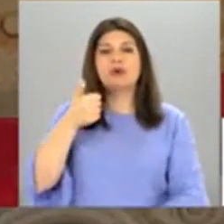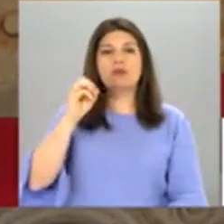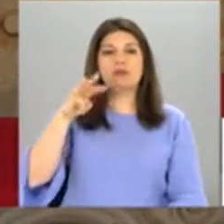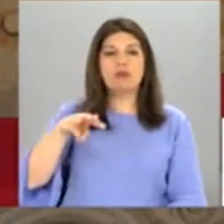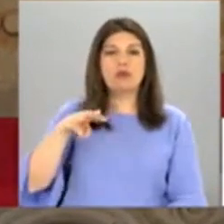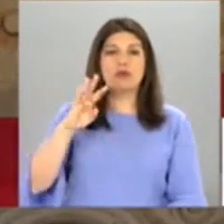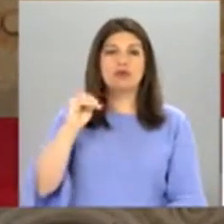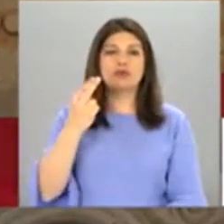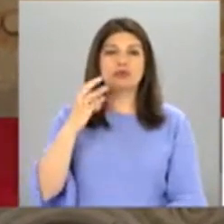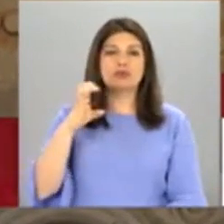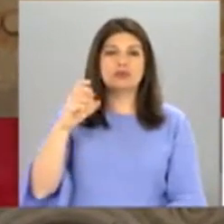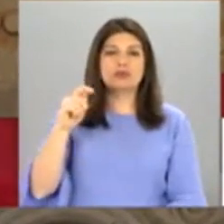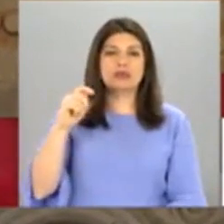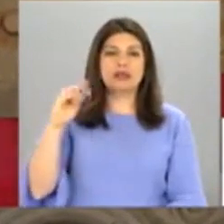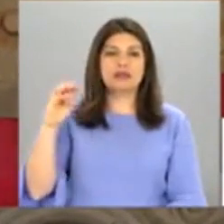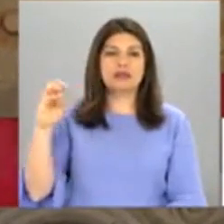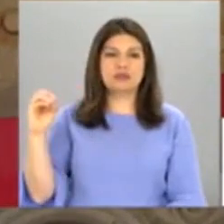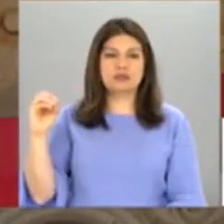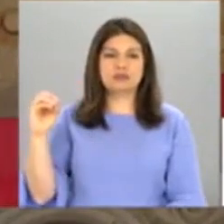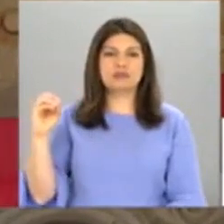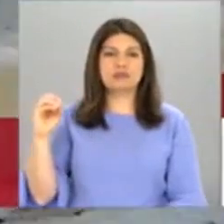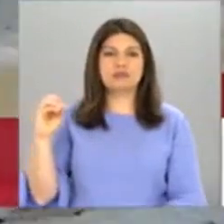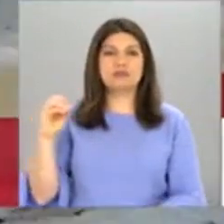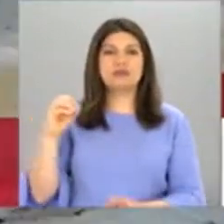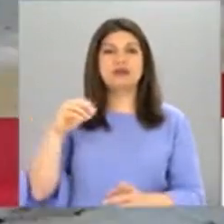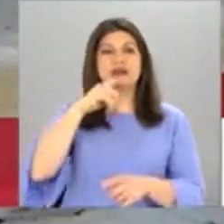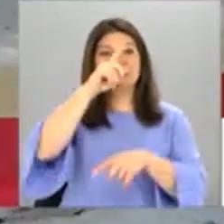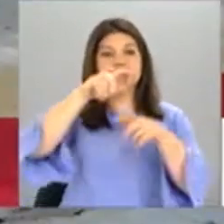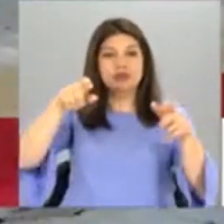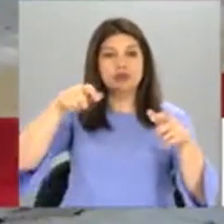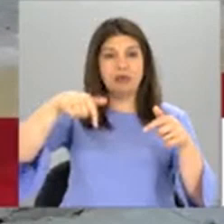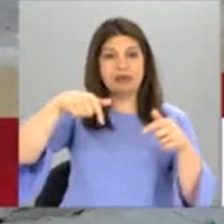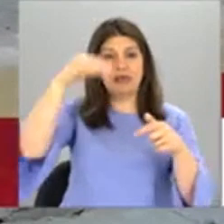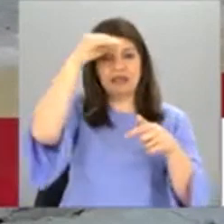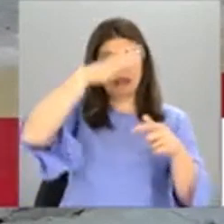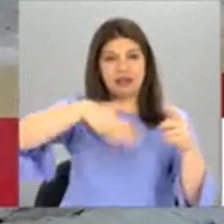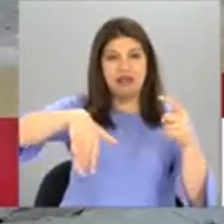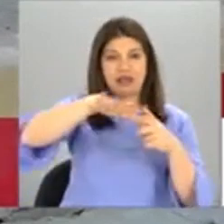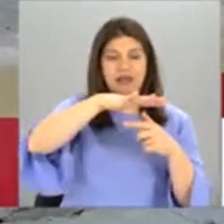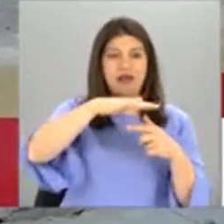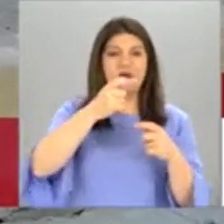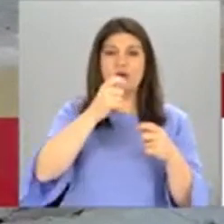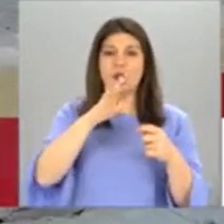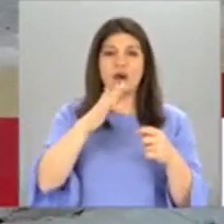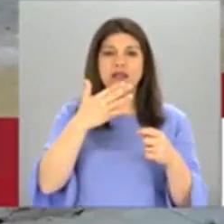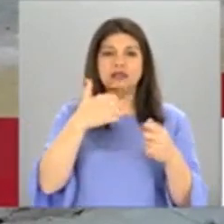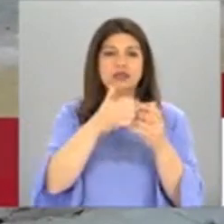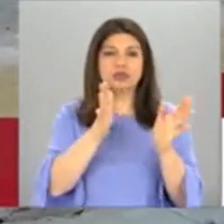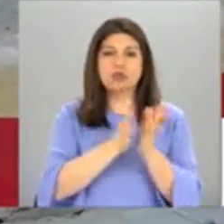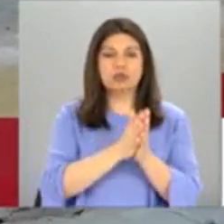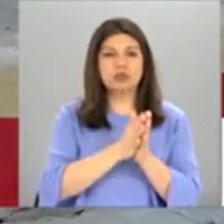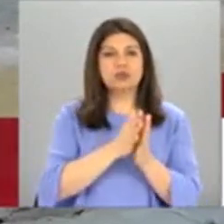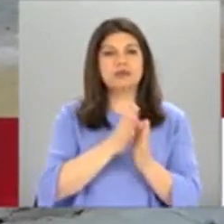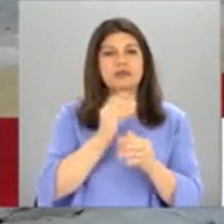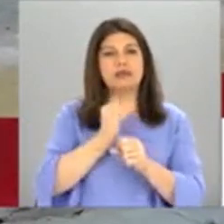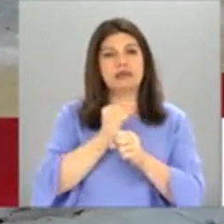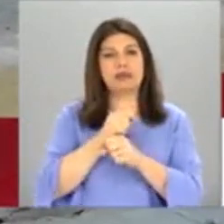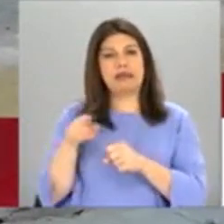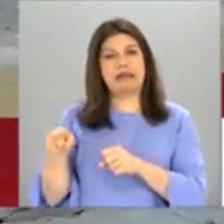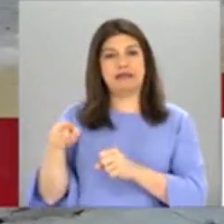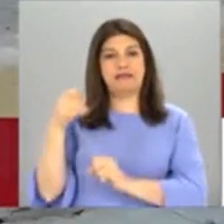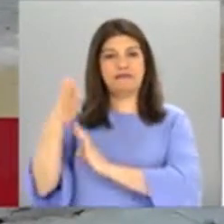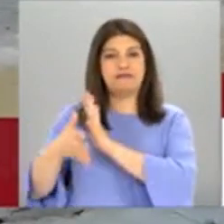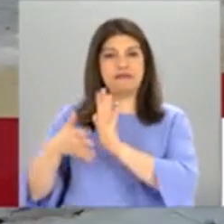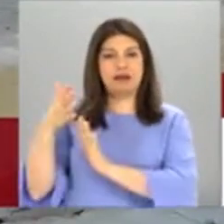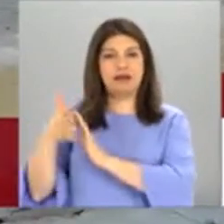que foi uma fábrica que empregou praticamente todo o Rocio. Ou seja, ninguém praticamente no Rocio viveu sem ter trabalhado